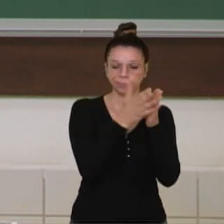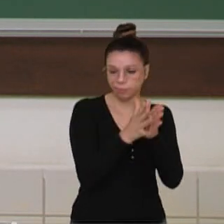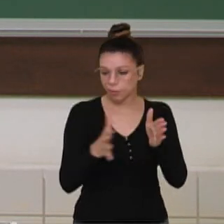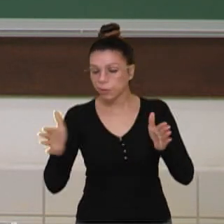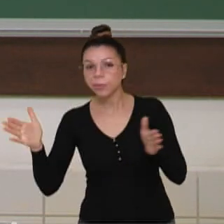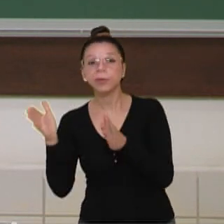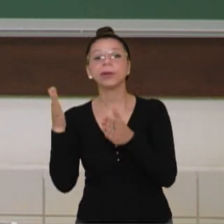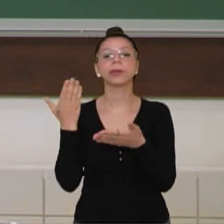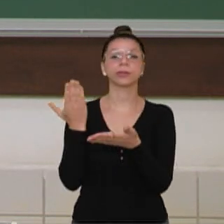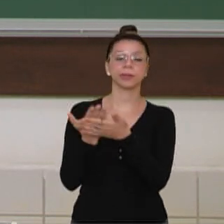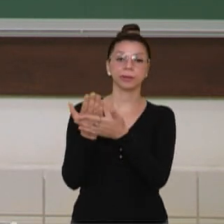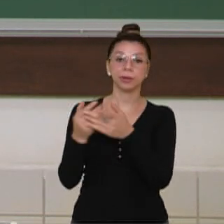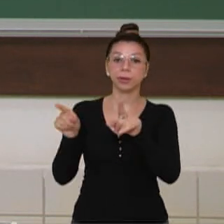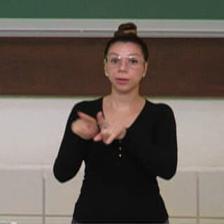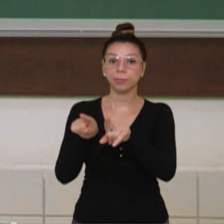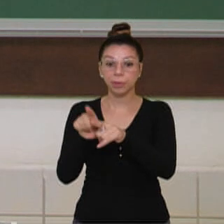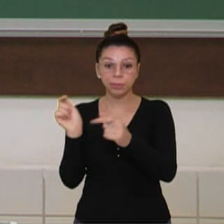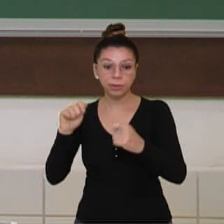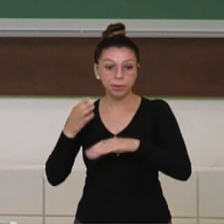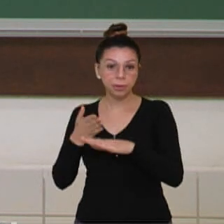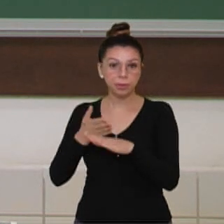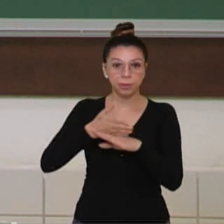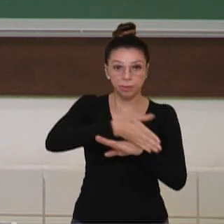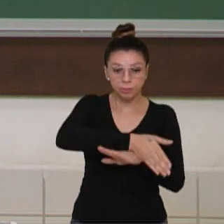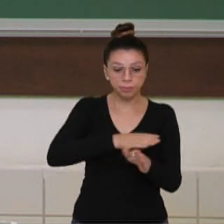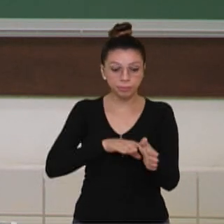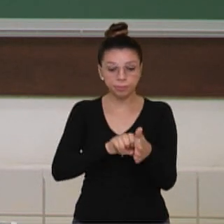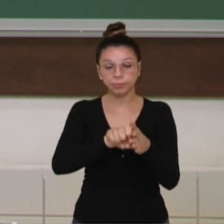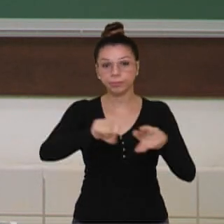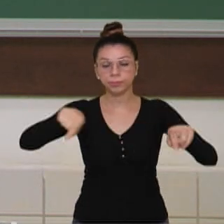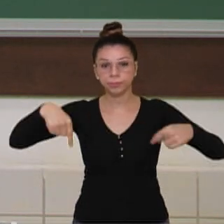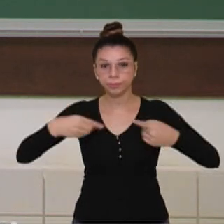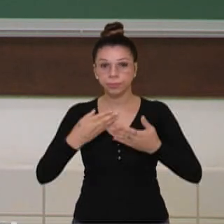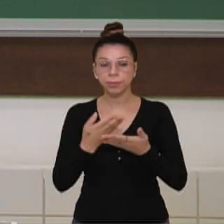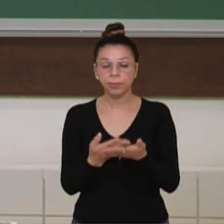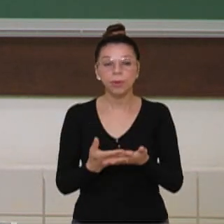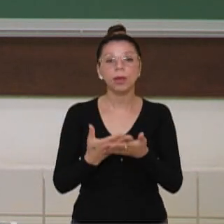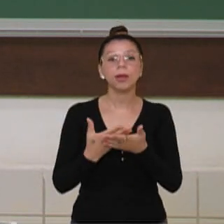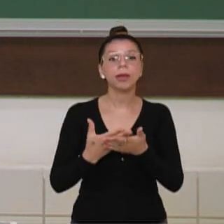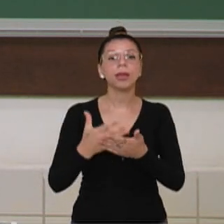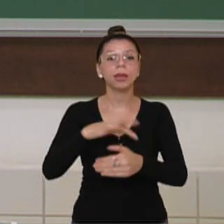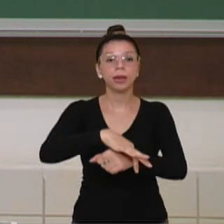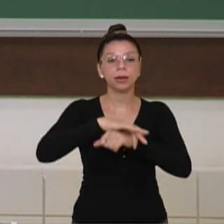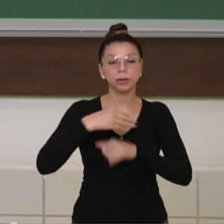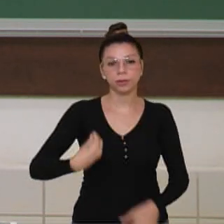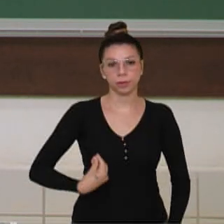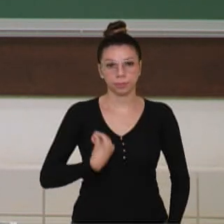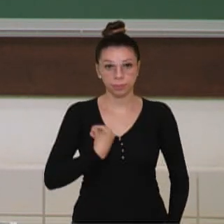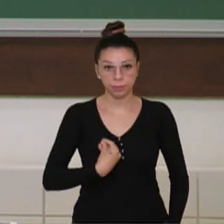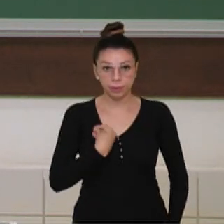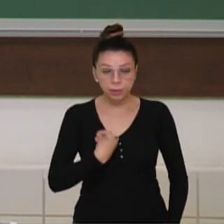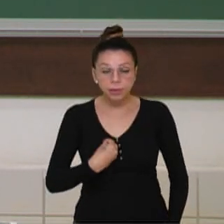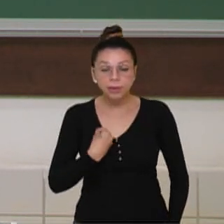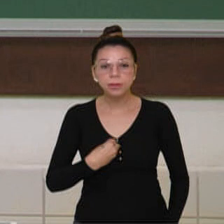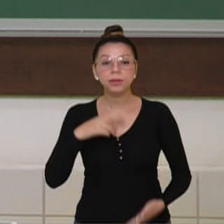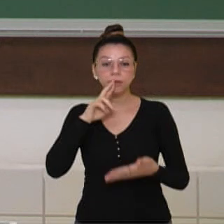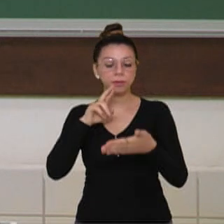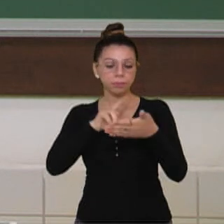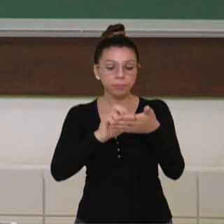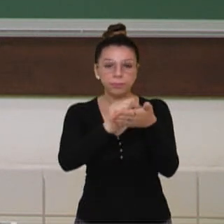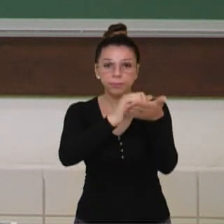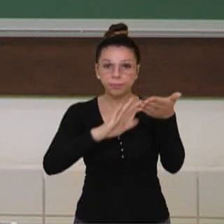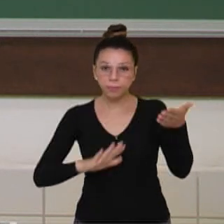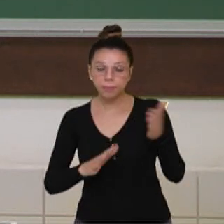também acessar o Classroom e marcar a sua presença realizando uma atividade. Vamos para a aula de hoje, vamos atentar